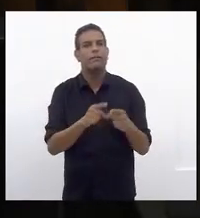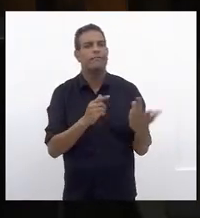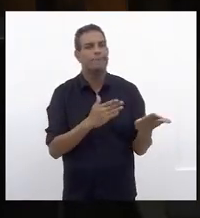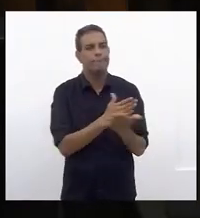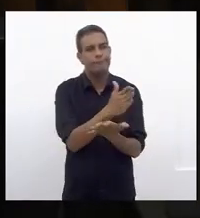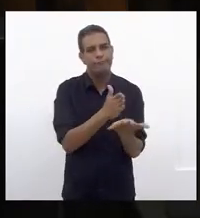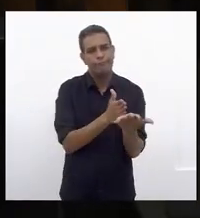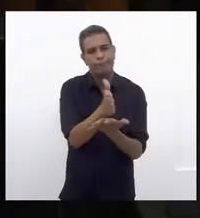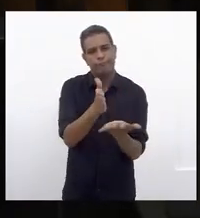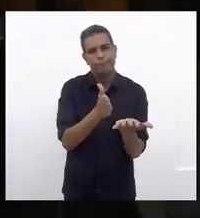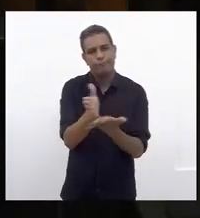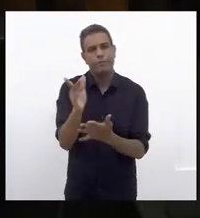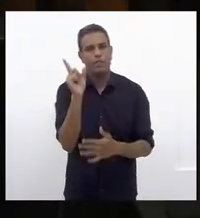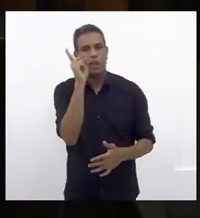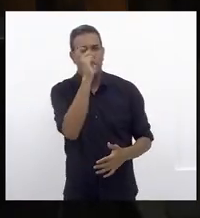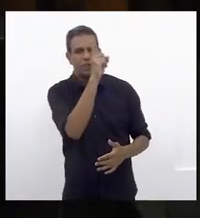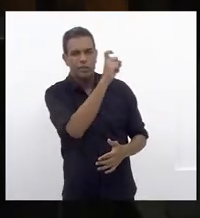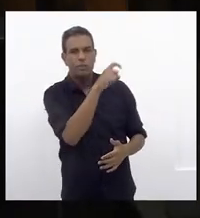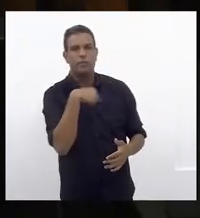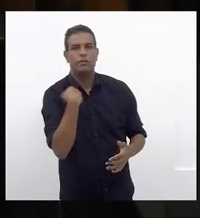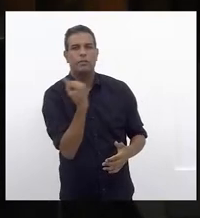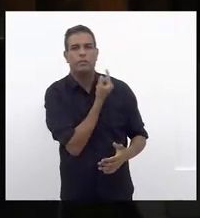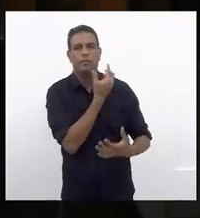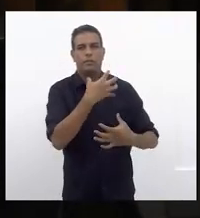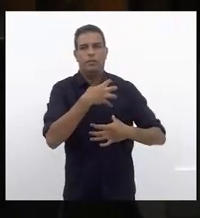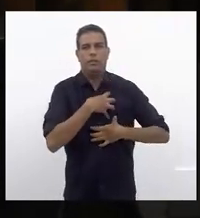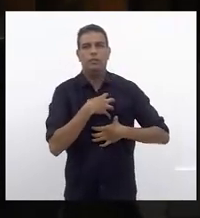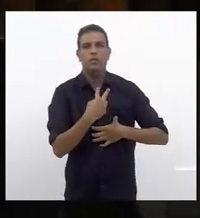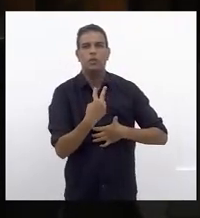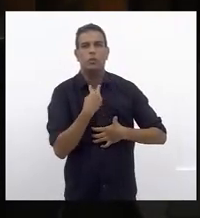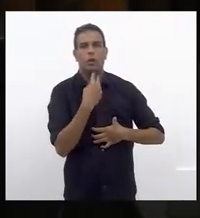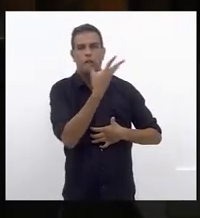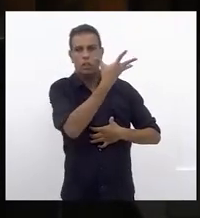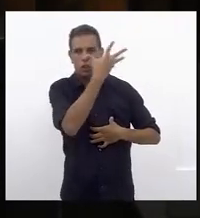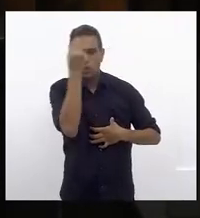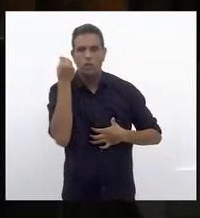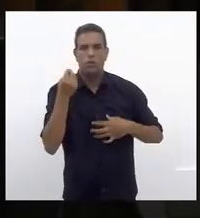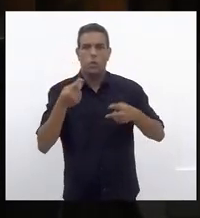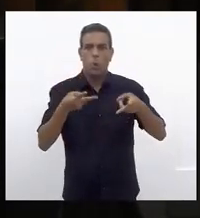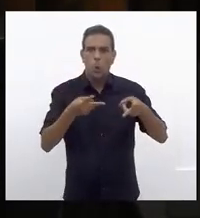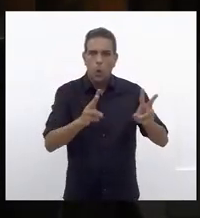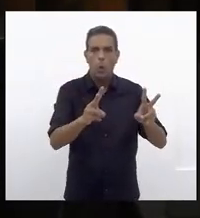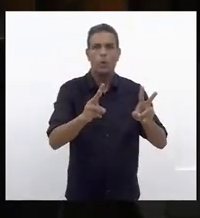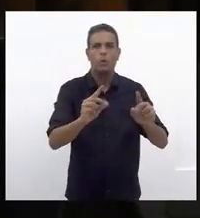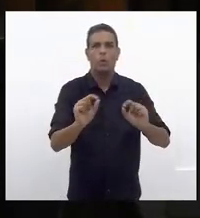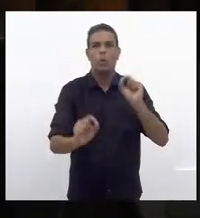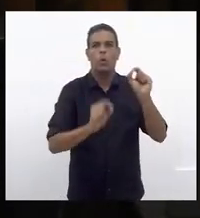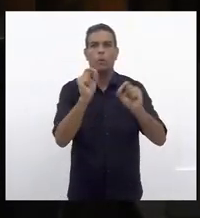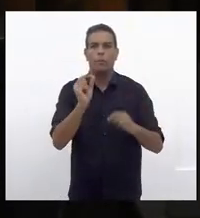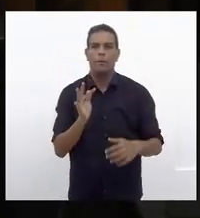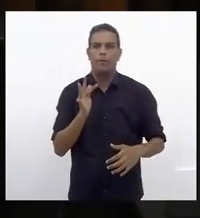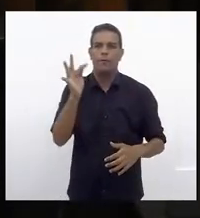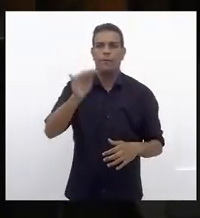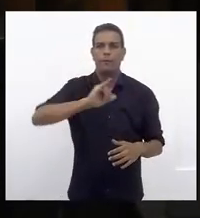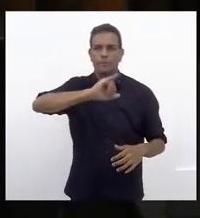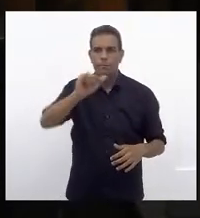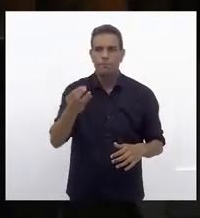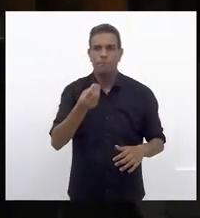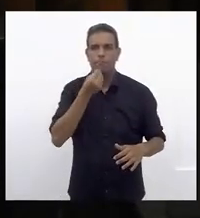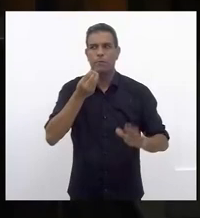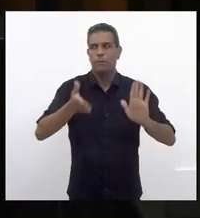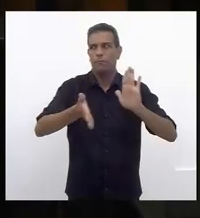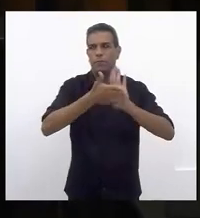parte dura e difícil que não pode ficar como pretende a proposta